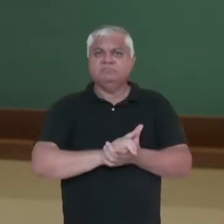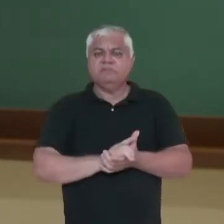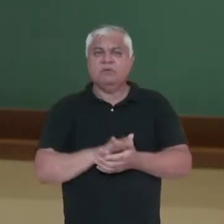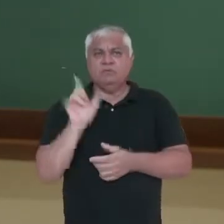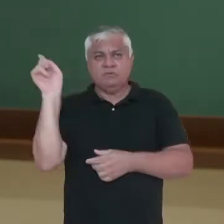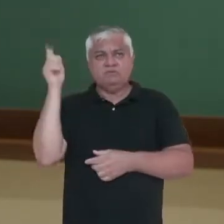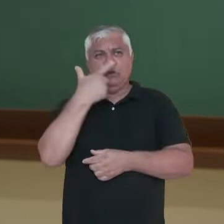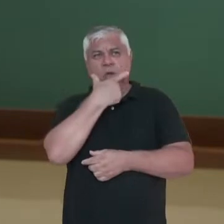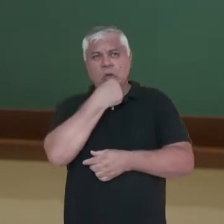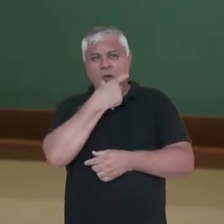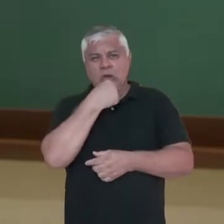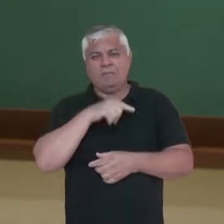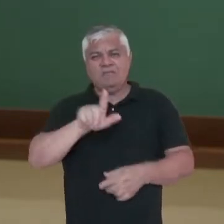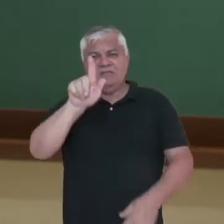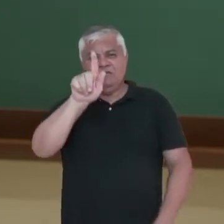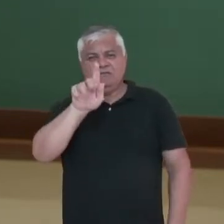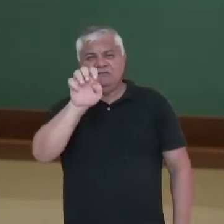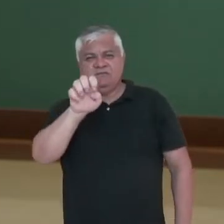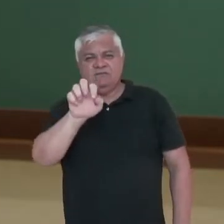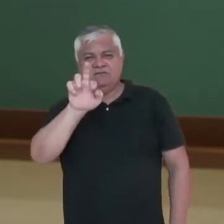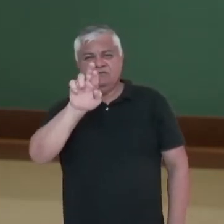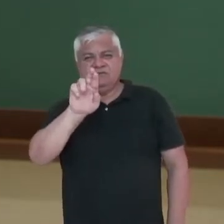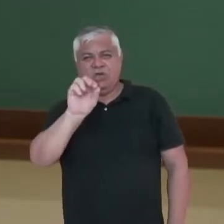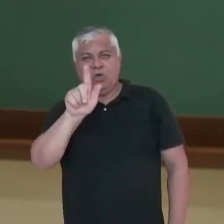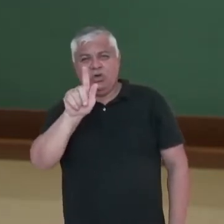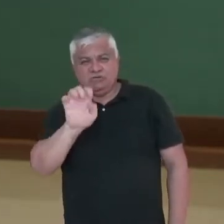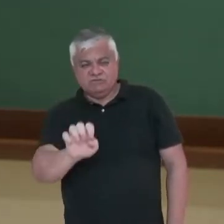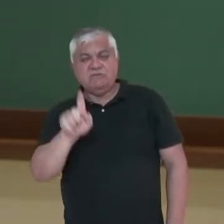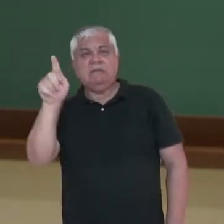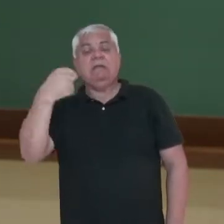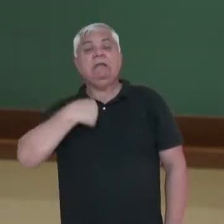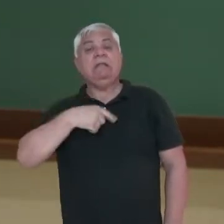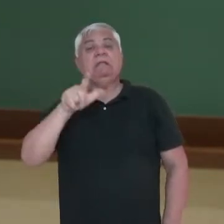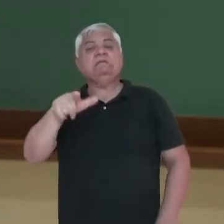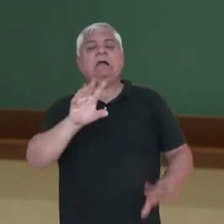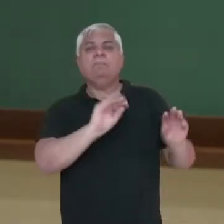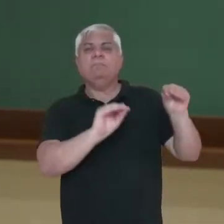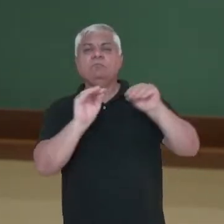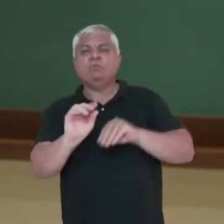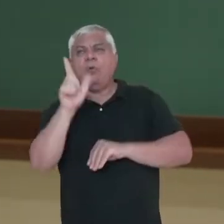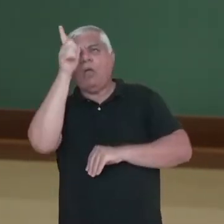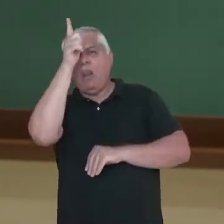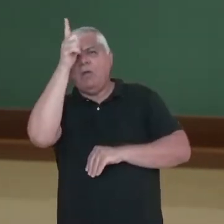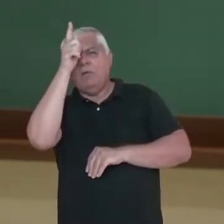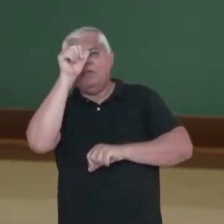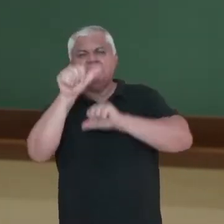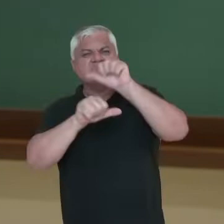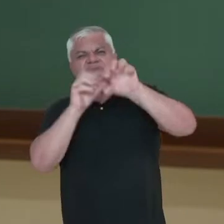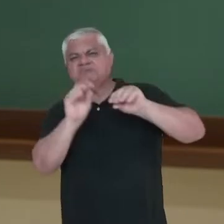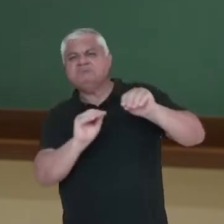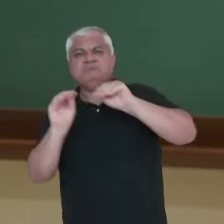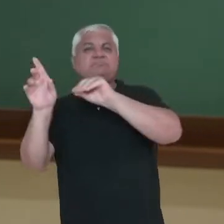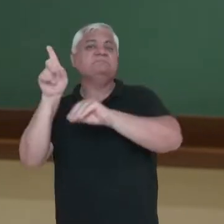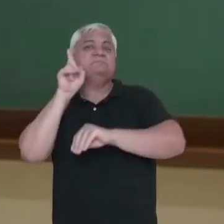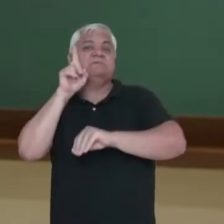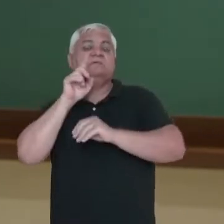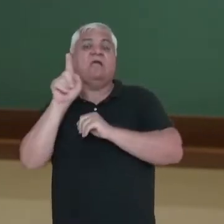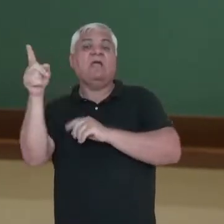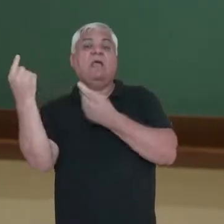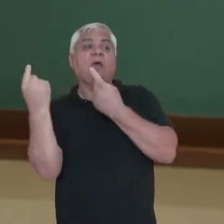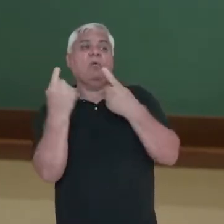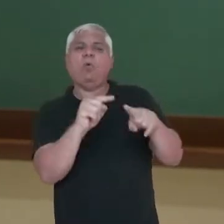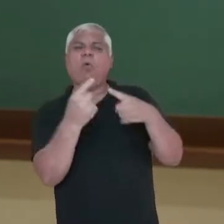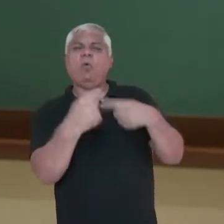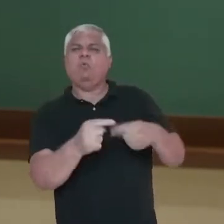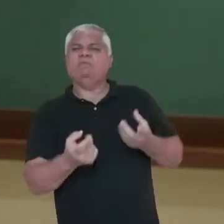nacionais lituano radicado American ele tinha passado problema de mostrar às vezes ele era totalmente contra essa arte comercial e